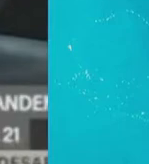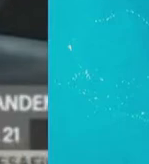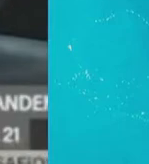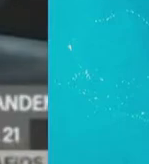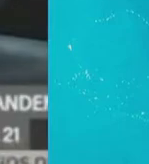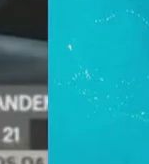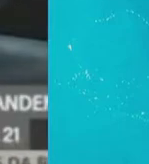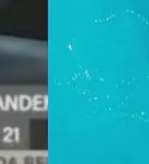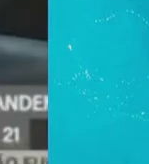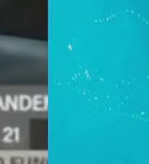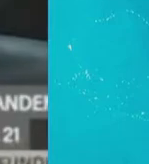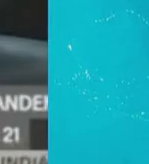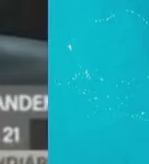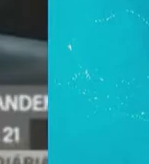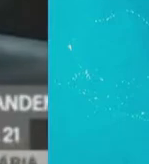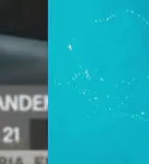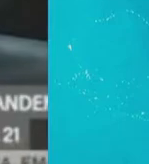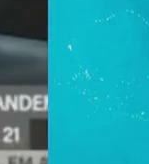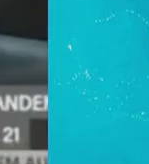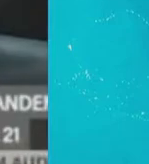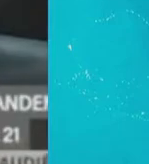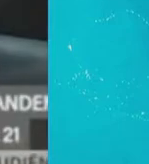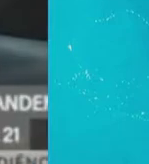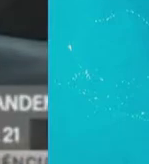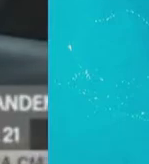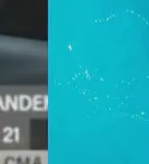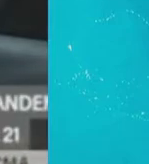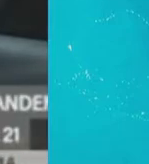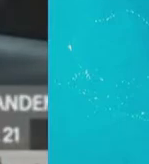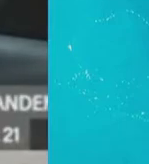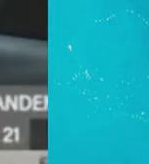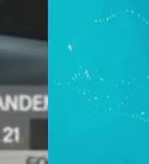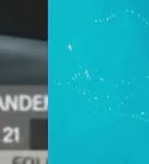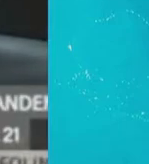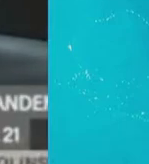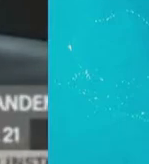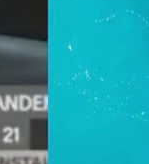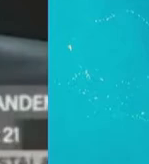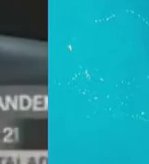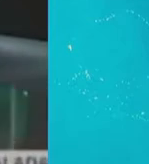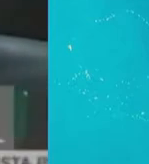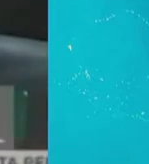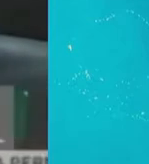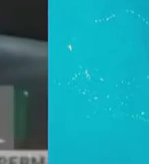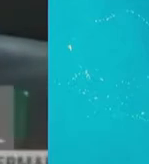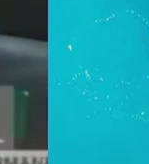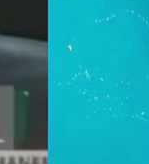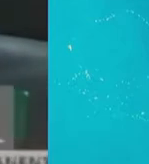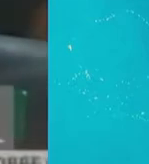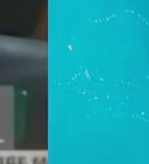essa enrolação. Eu quero chamar a atenção, tomara que estejam nos vendo,